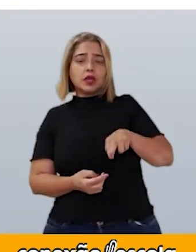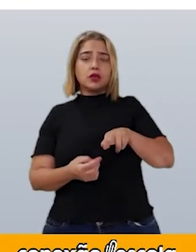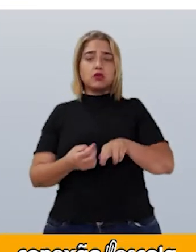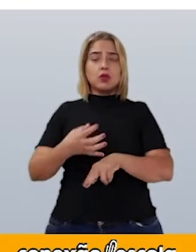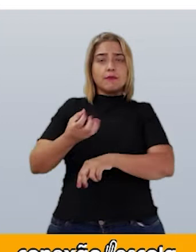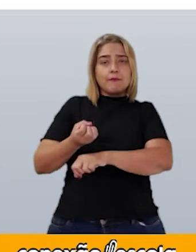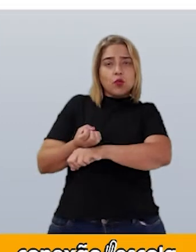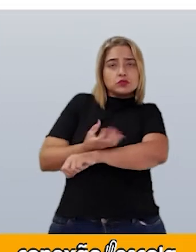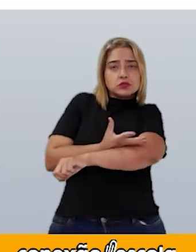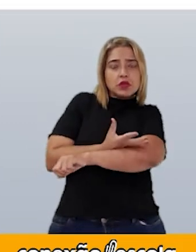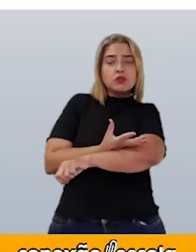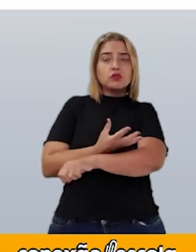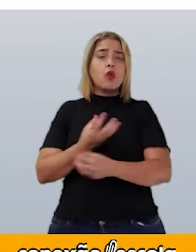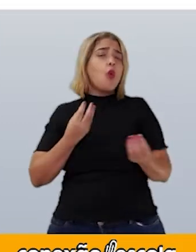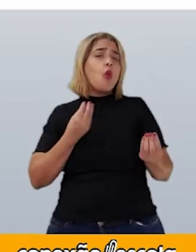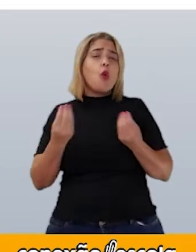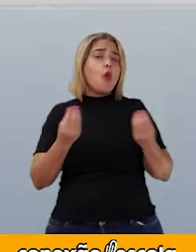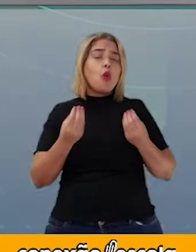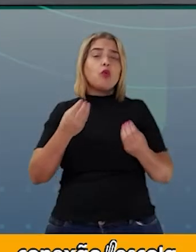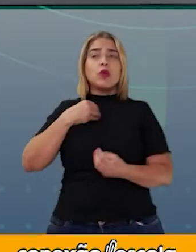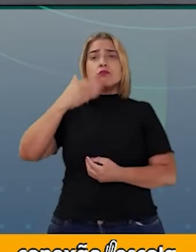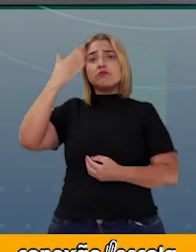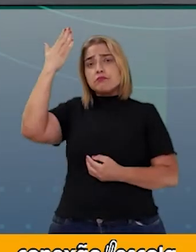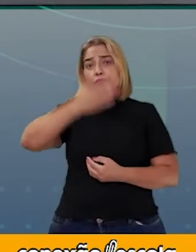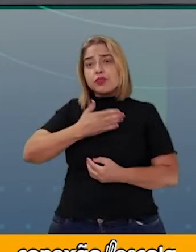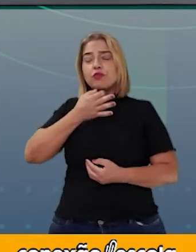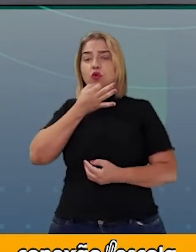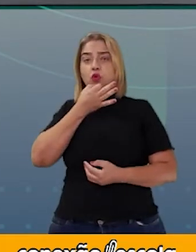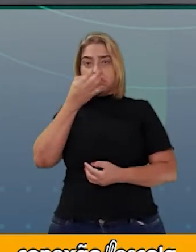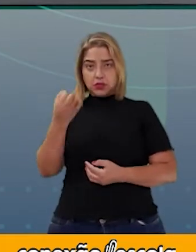Como comprovar uma opinião?